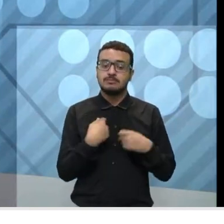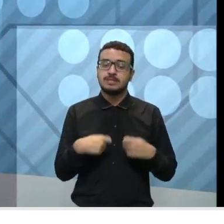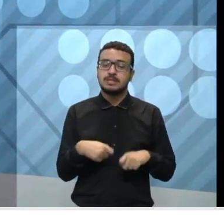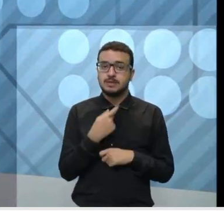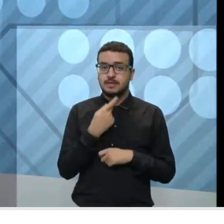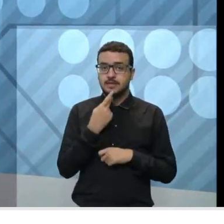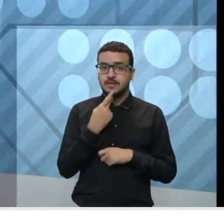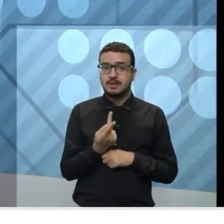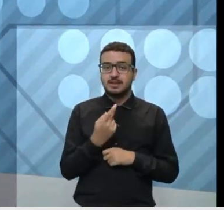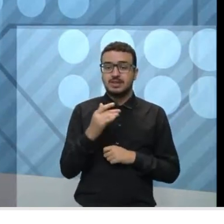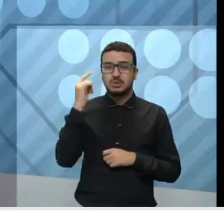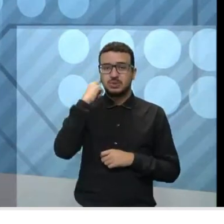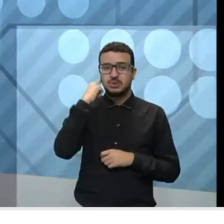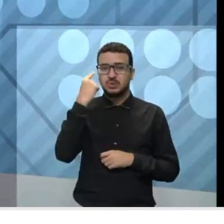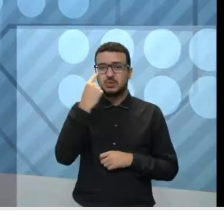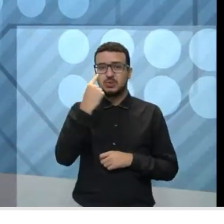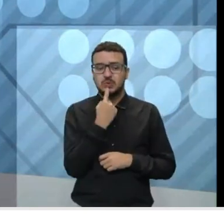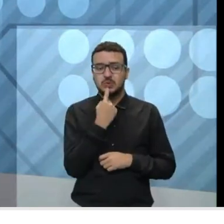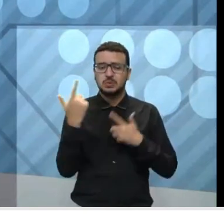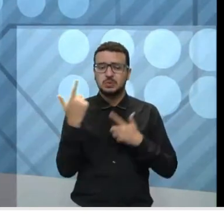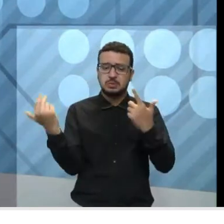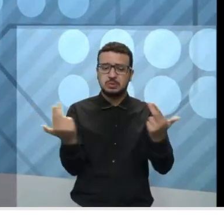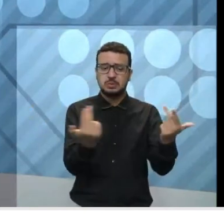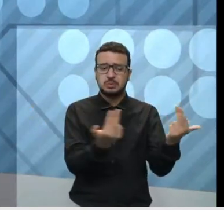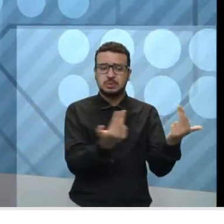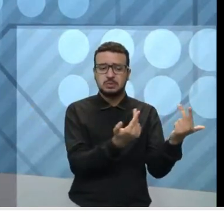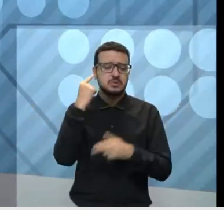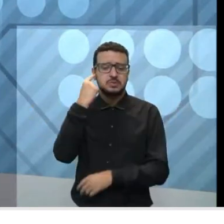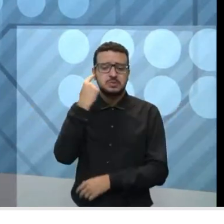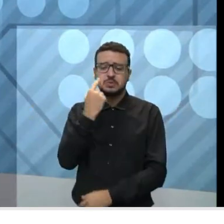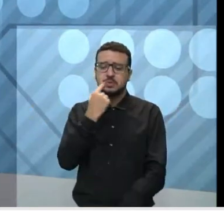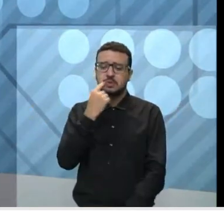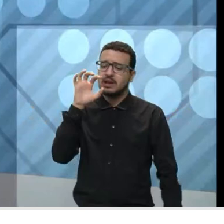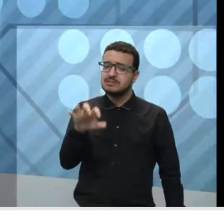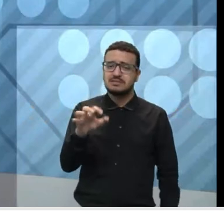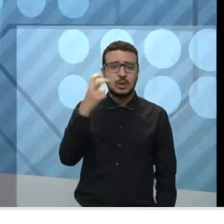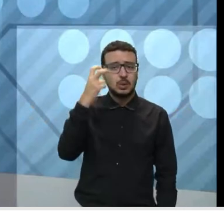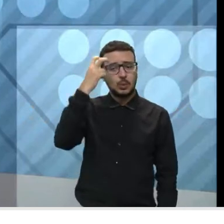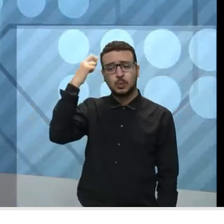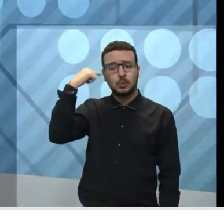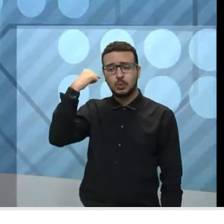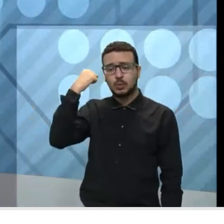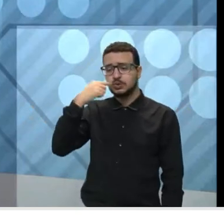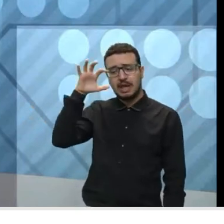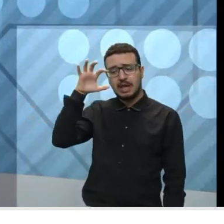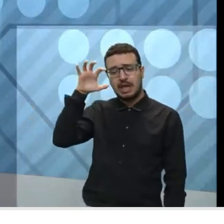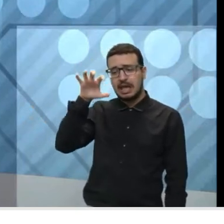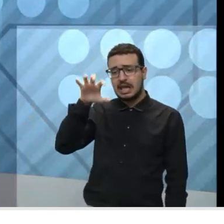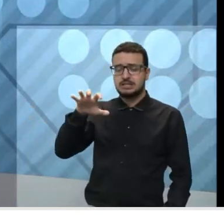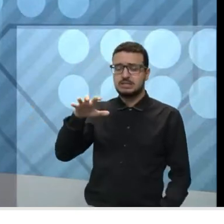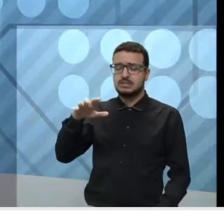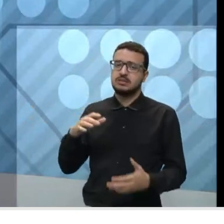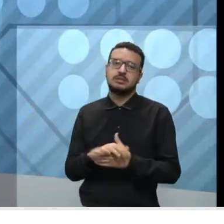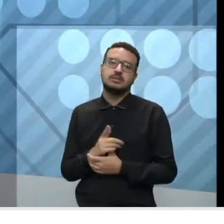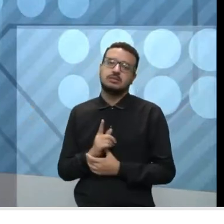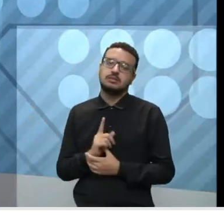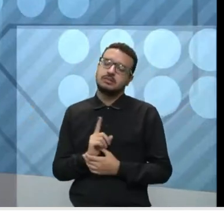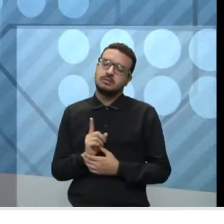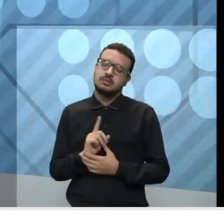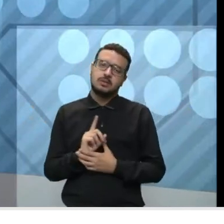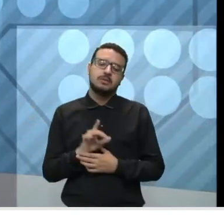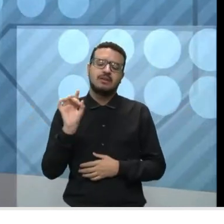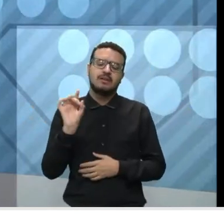os surdos agem assim. Não, né? Cada indivíduo tem as suas características próprias, porque cada um faz